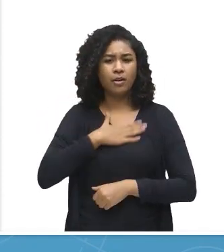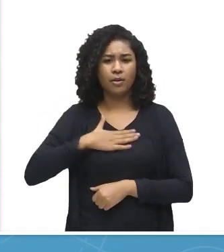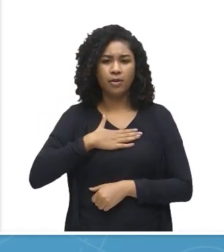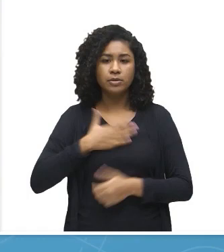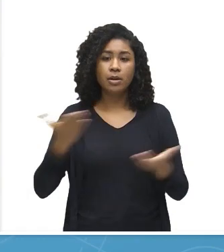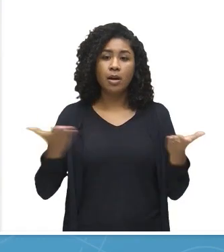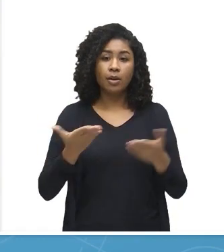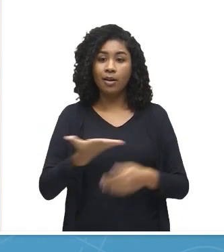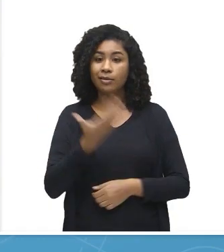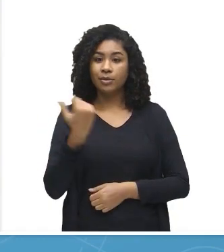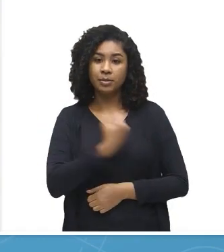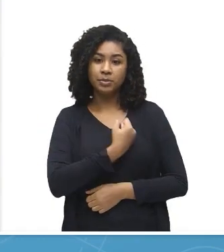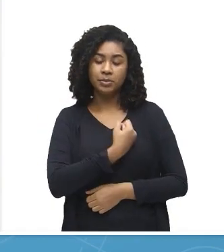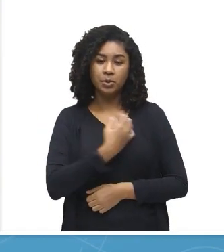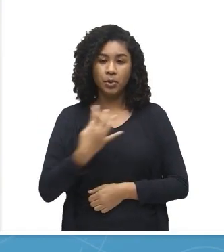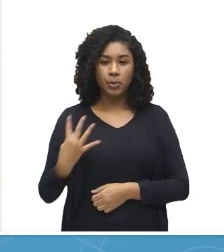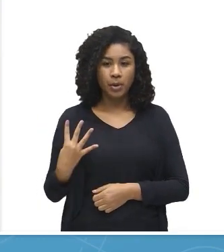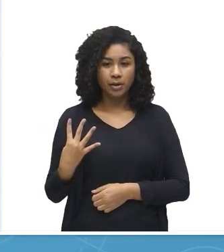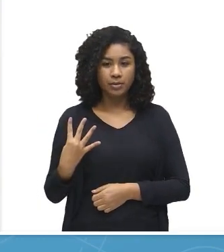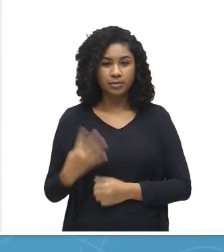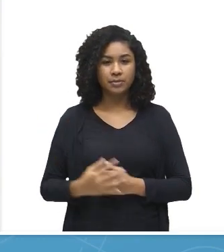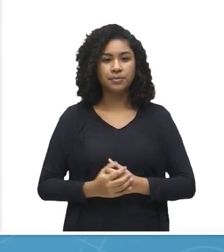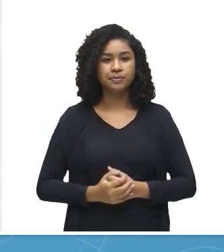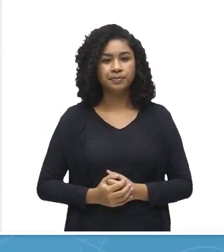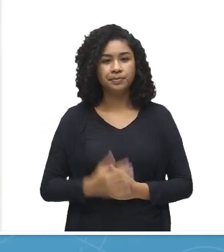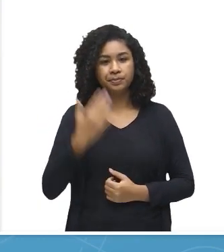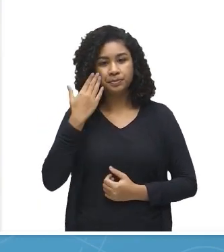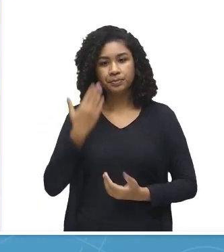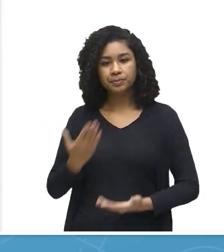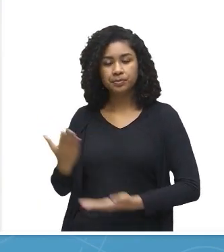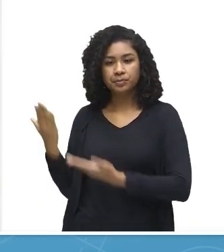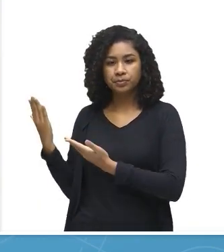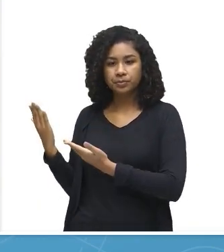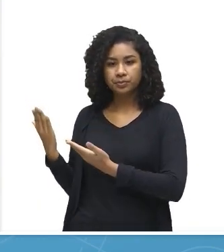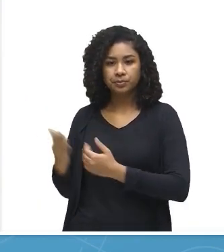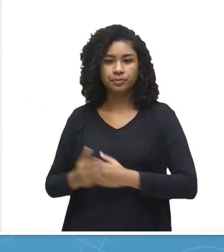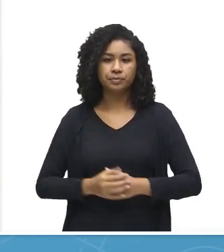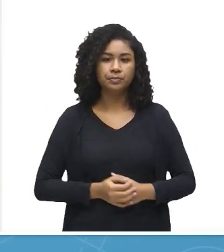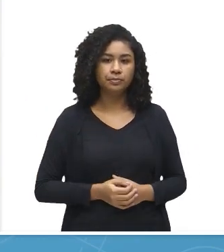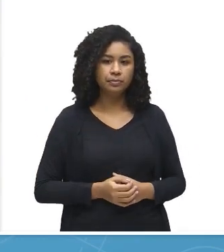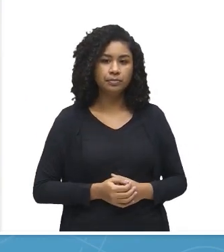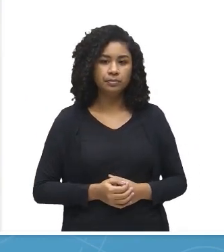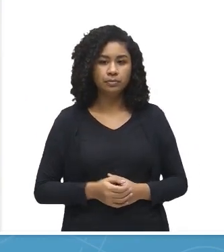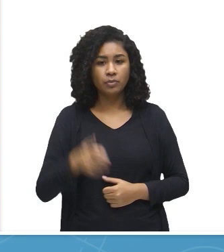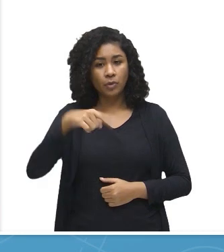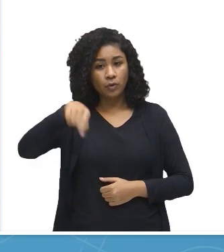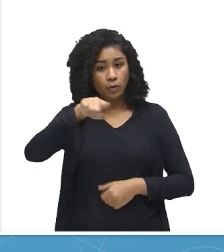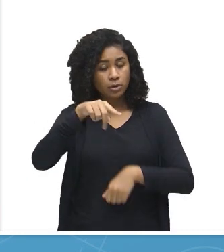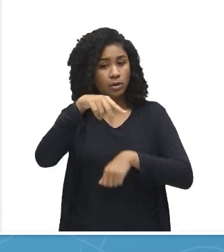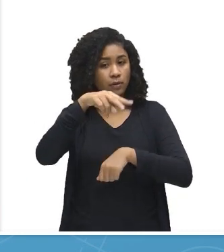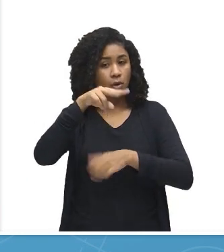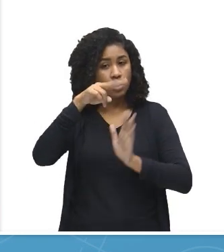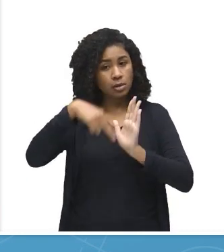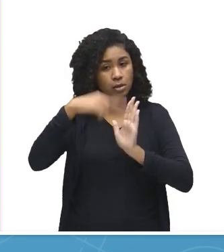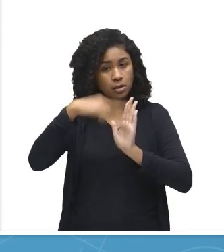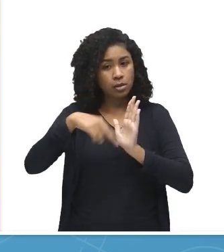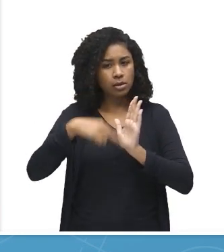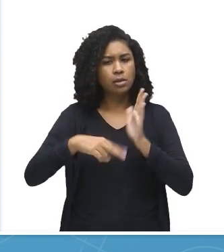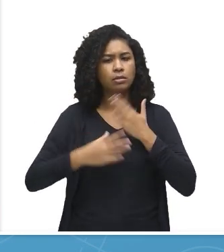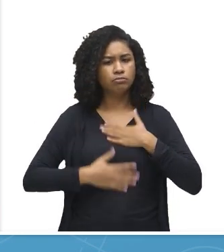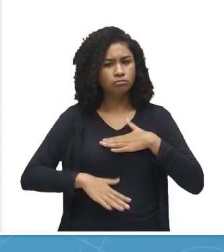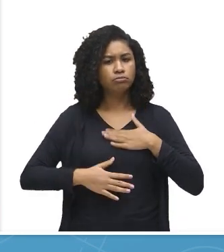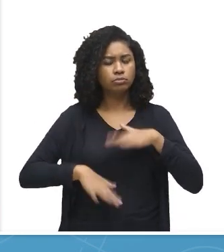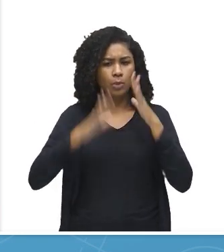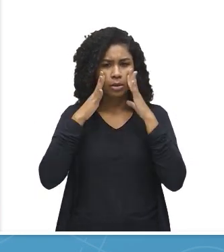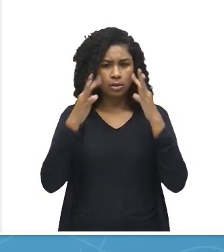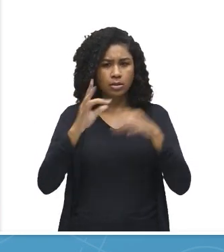quarta questão. Nós temos aí a nossa quarta e última questão, que vocês vão ler com bastante atenção e